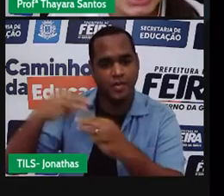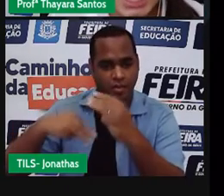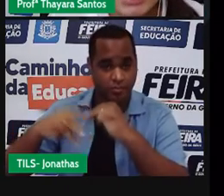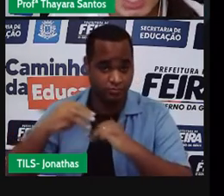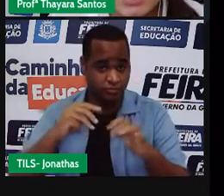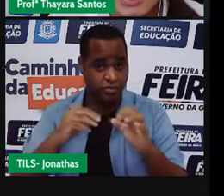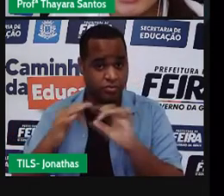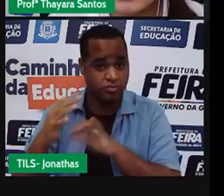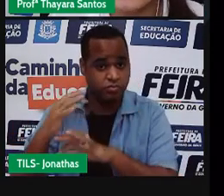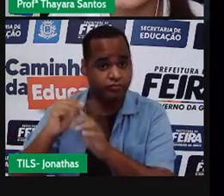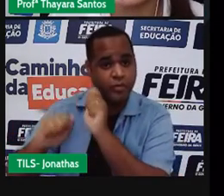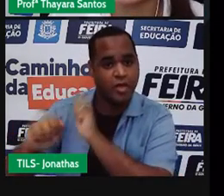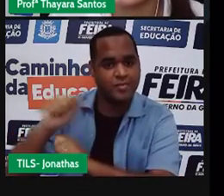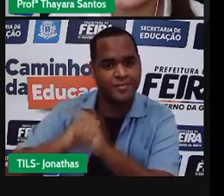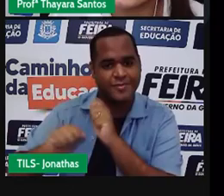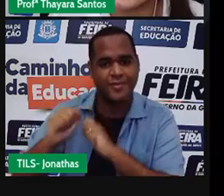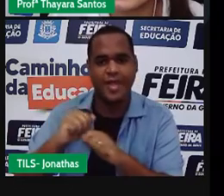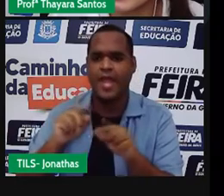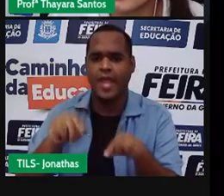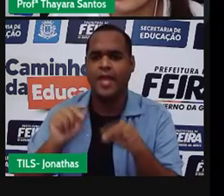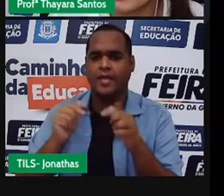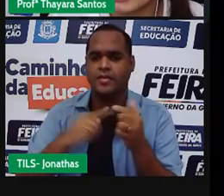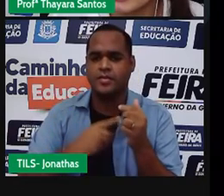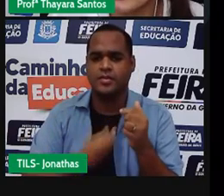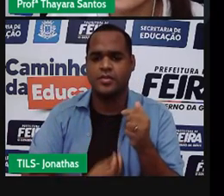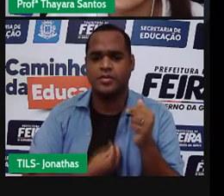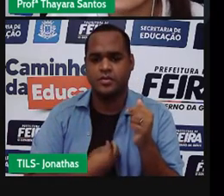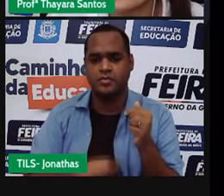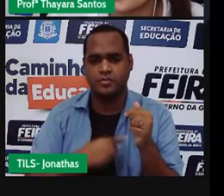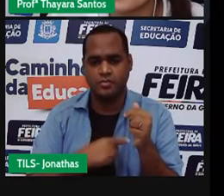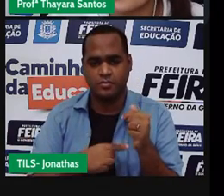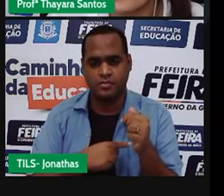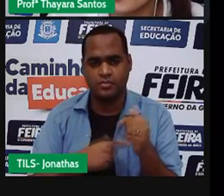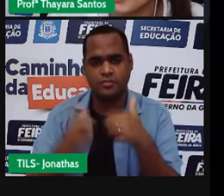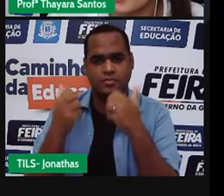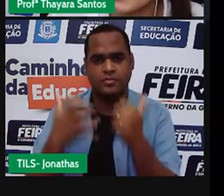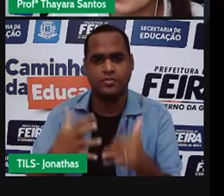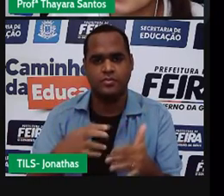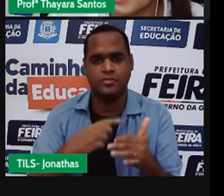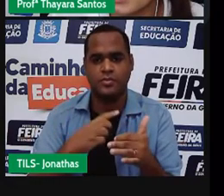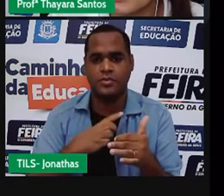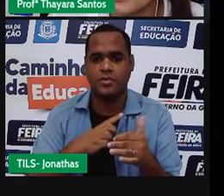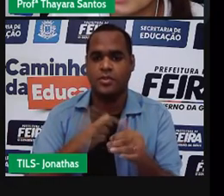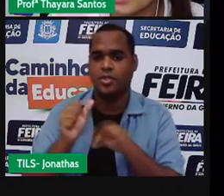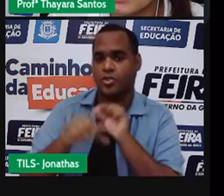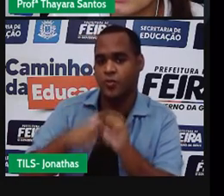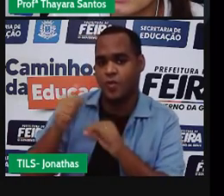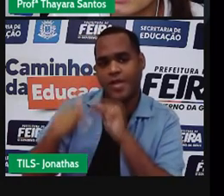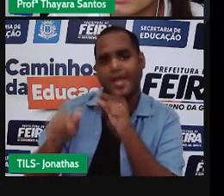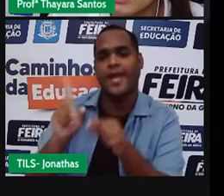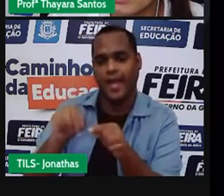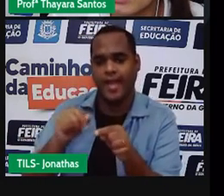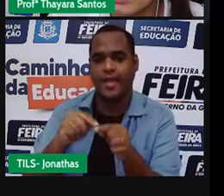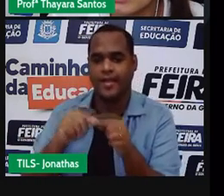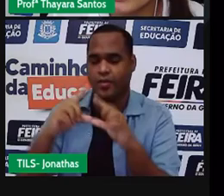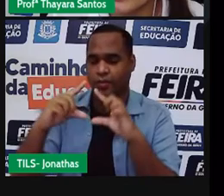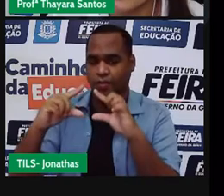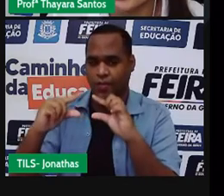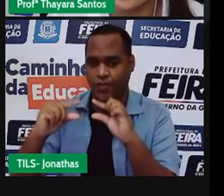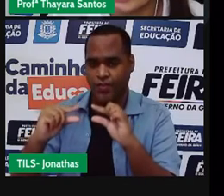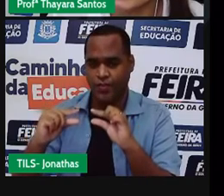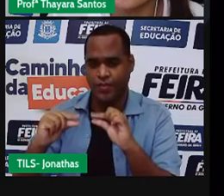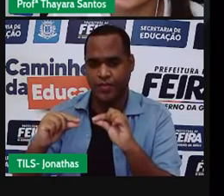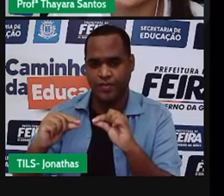continue estado gasoso que é que eu posso fazer agora vou diminuir um pouquinho essa temperatura E aí eu